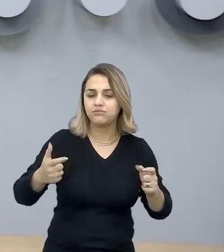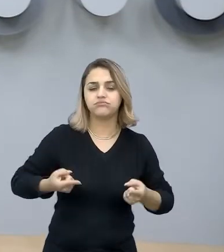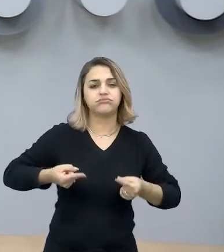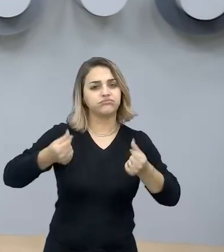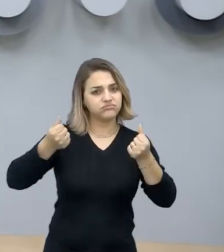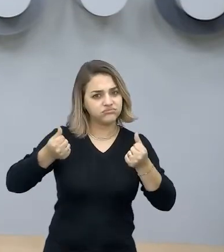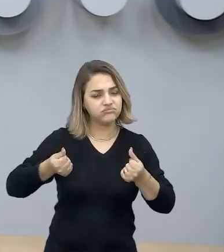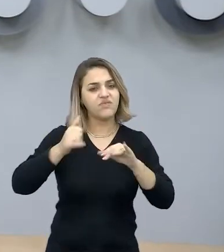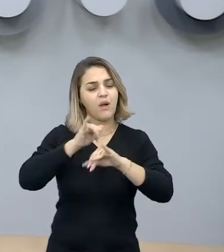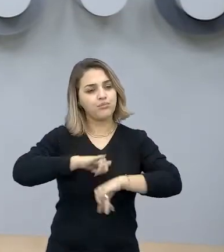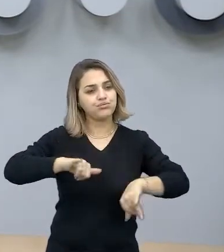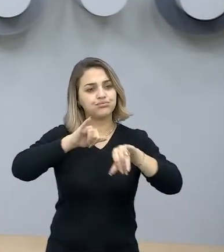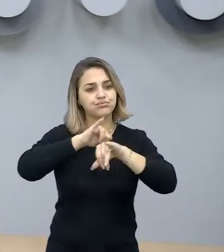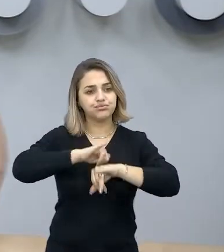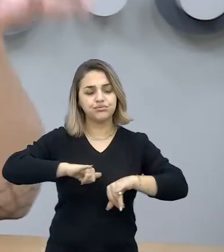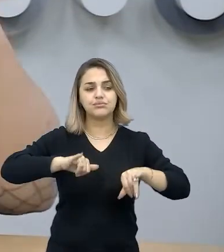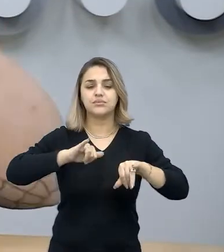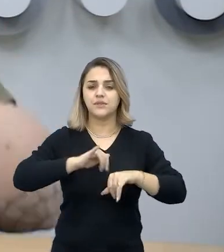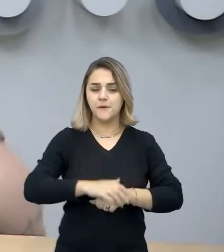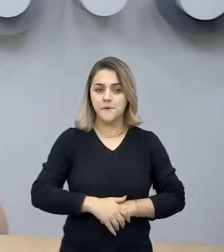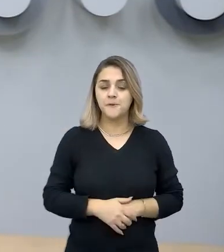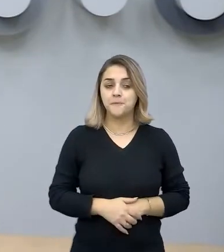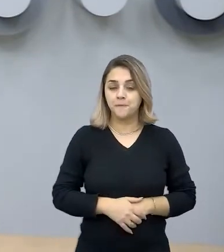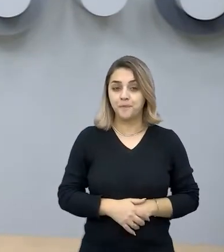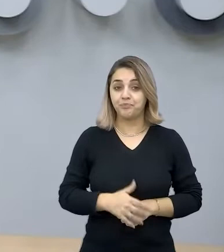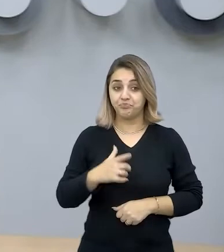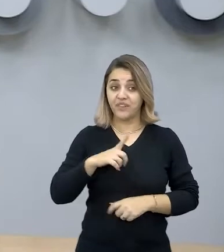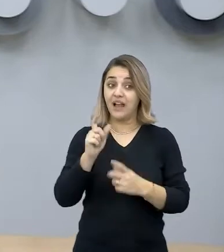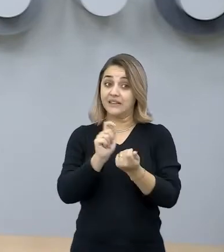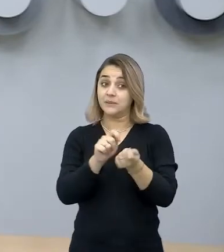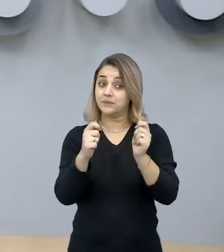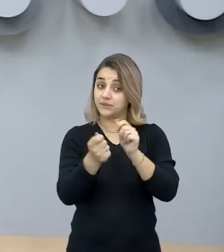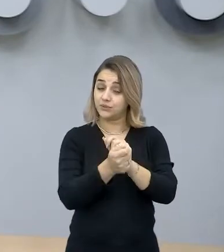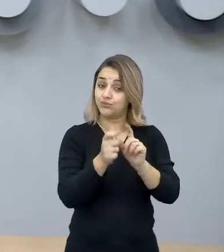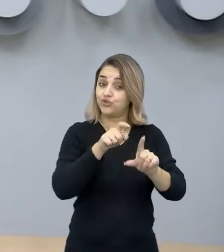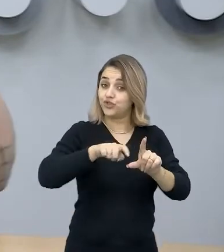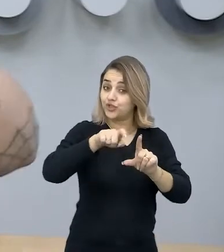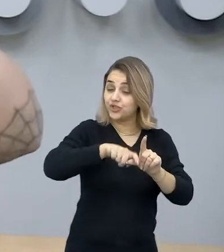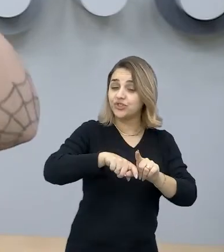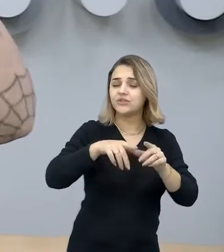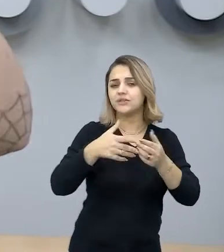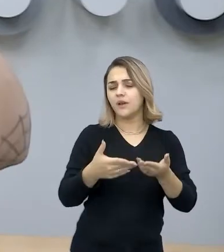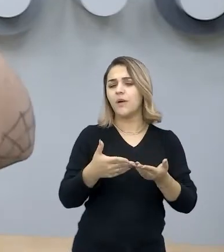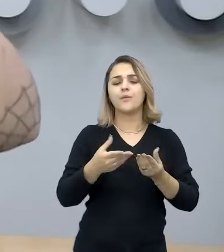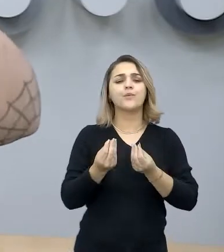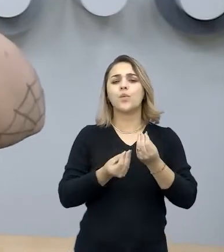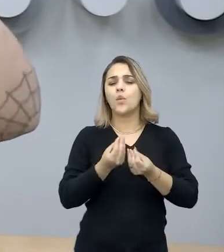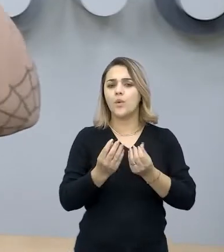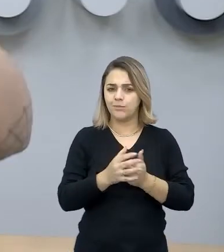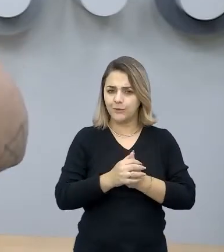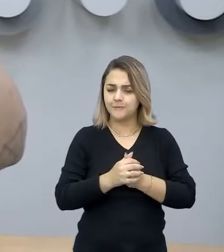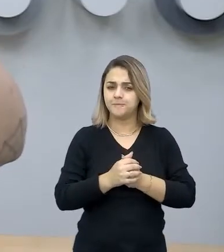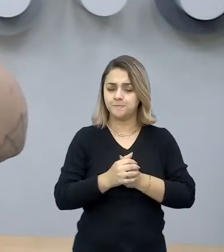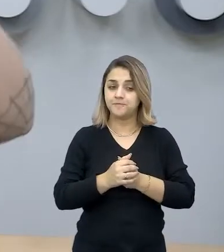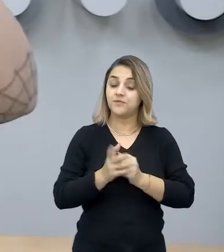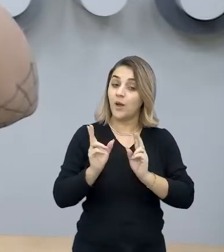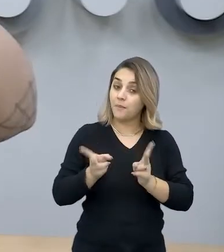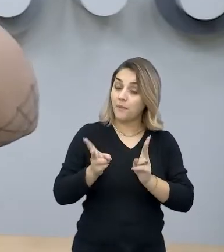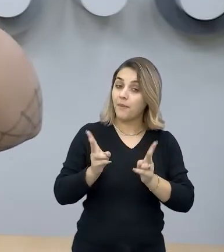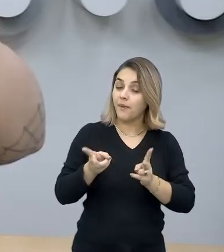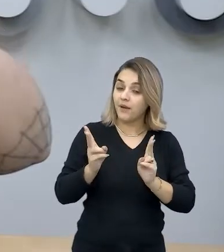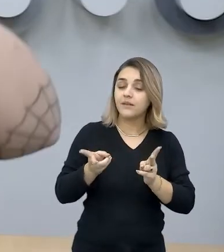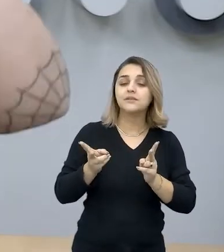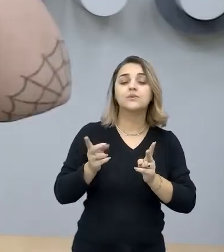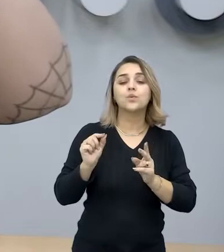sendo informatizada? Bom, em grande medida, significa que vai se conseguindo manter cada